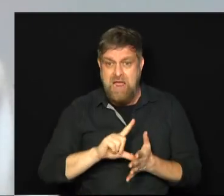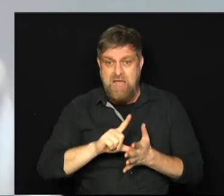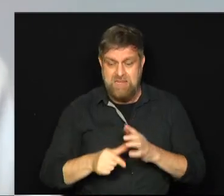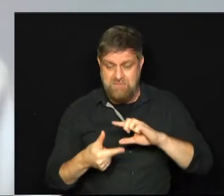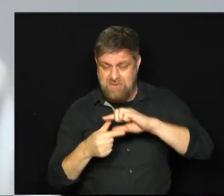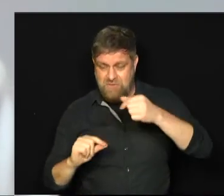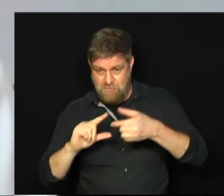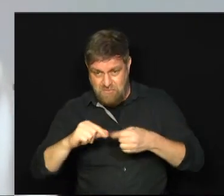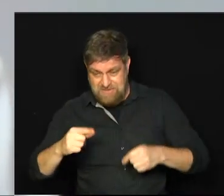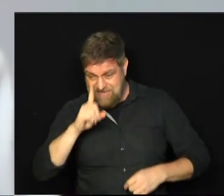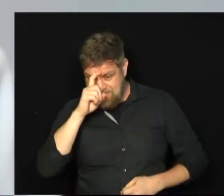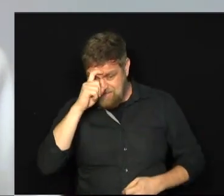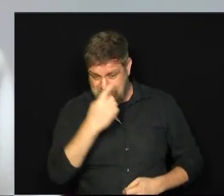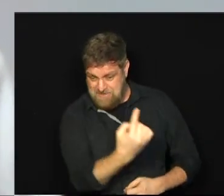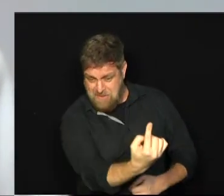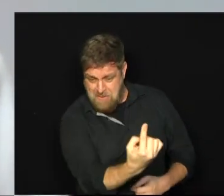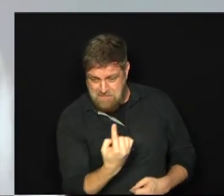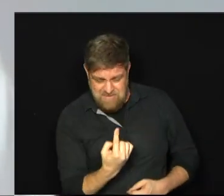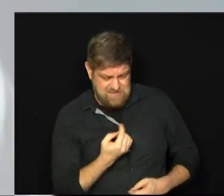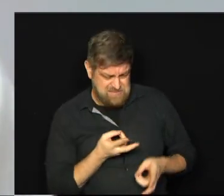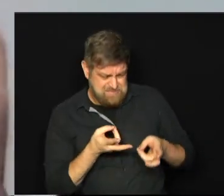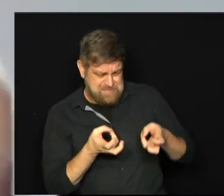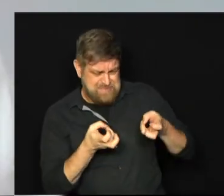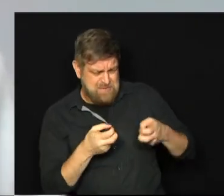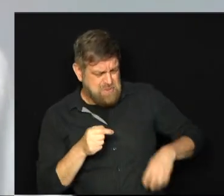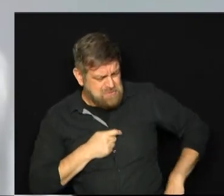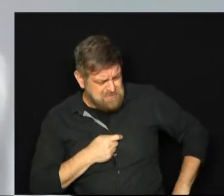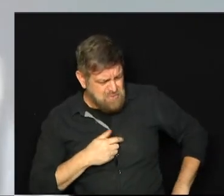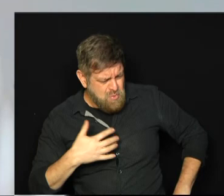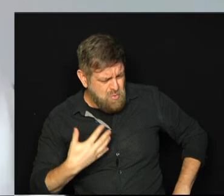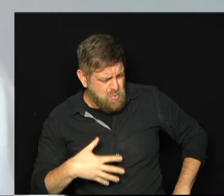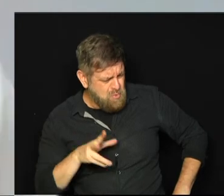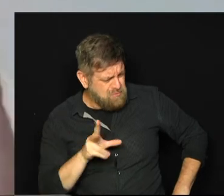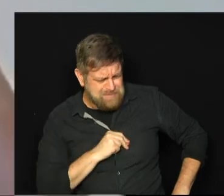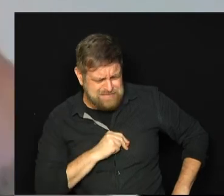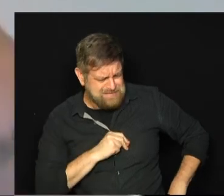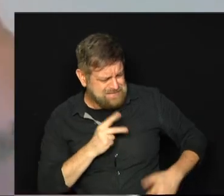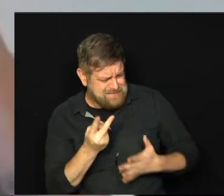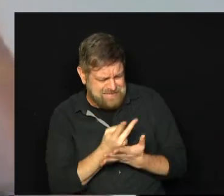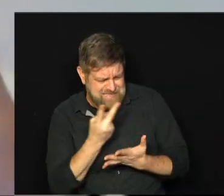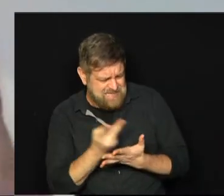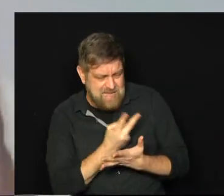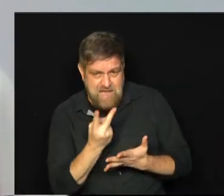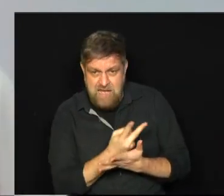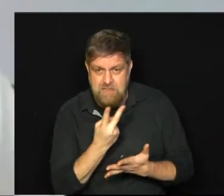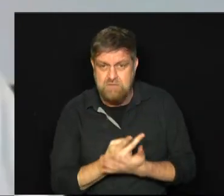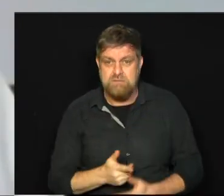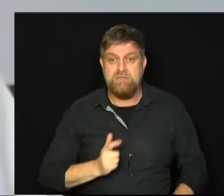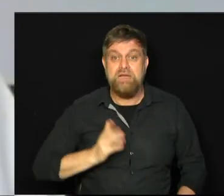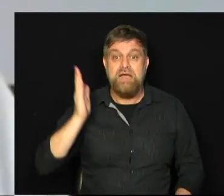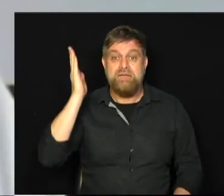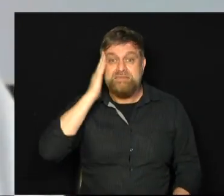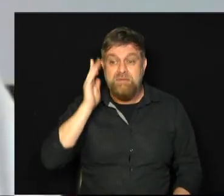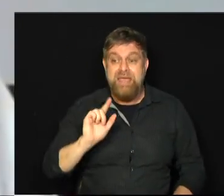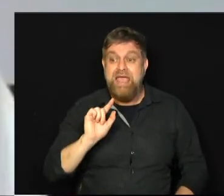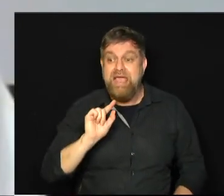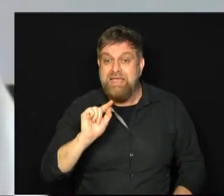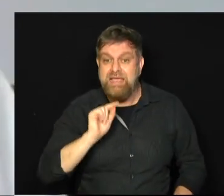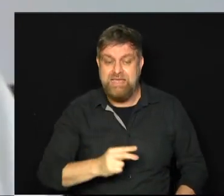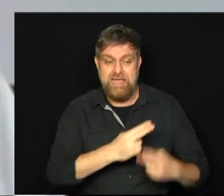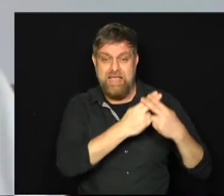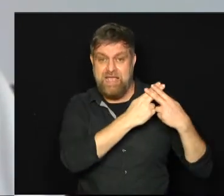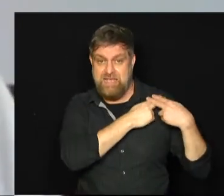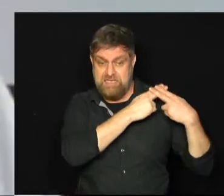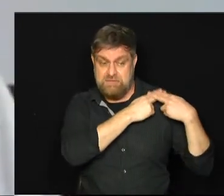sequelas da cirurgia. Então, a hierarquização das instituições pela